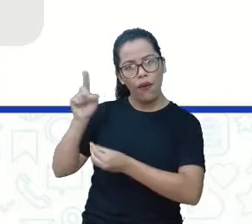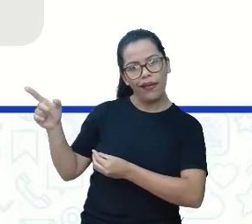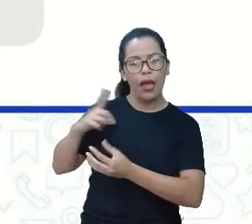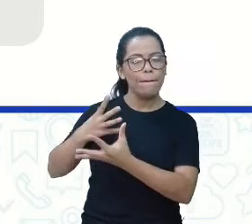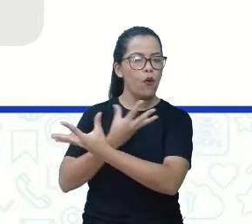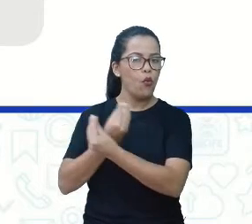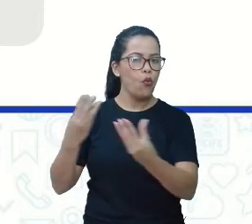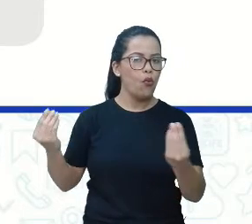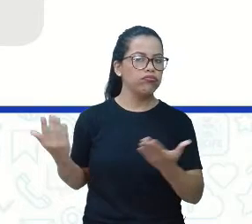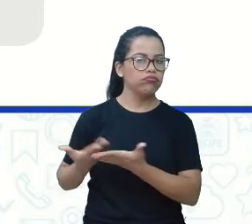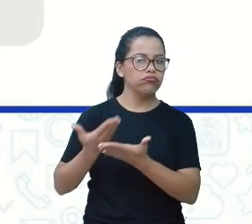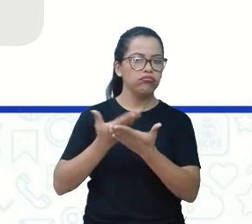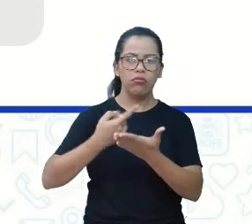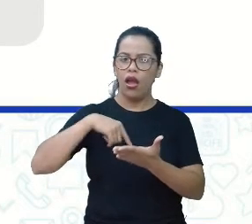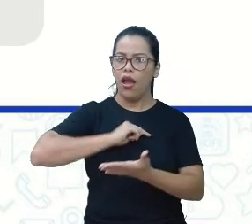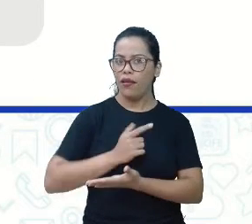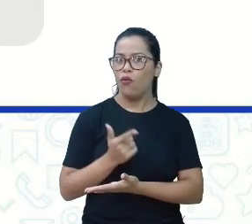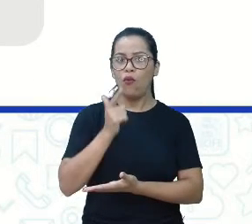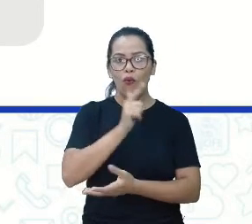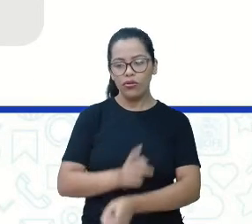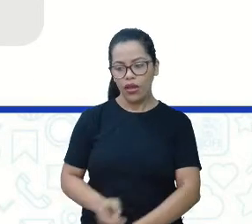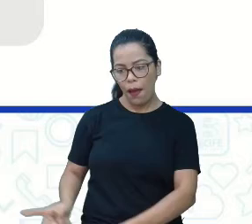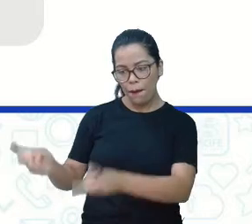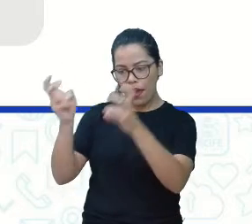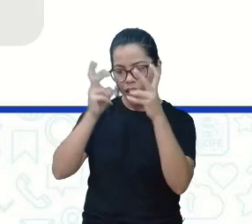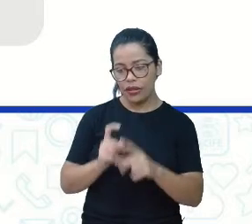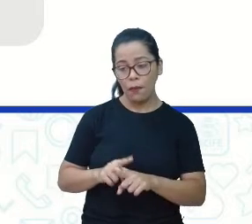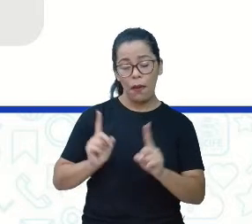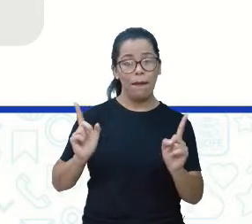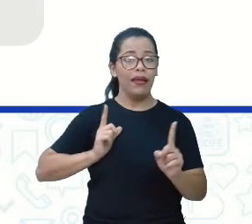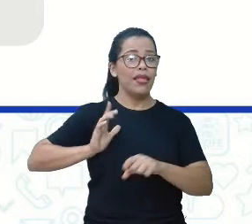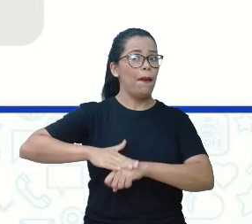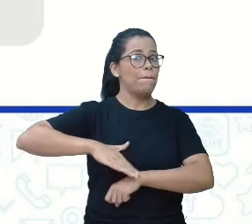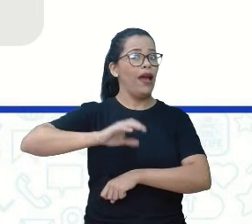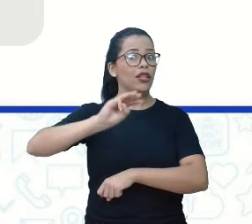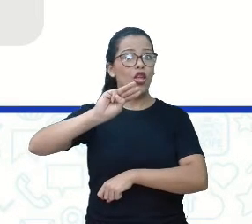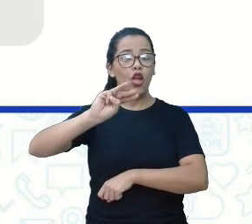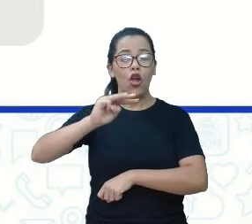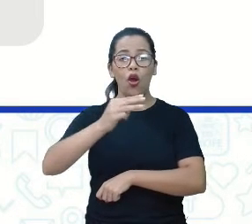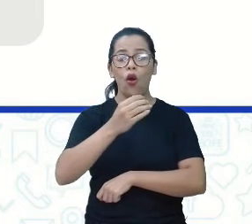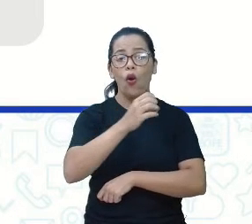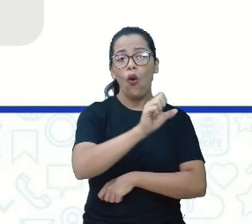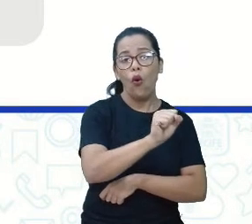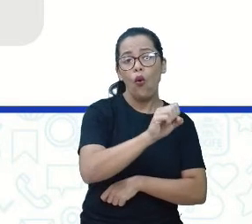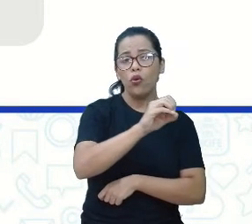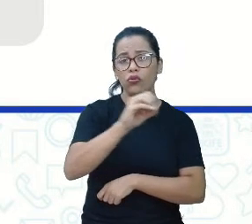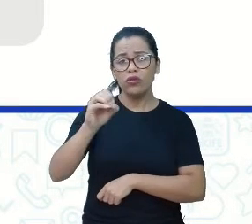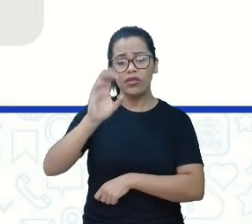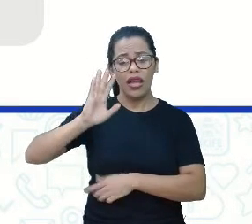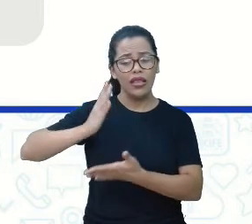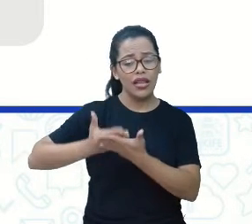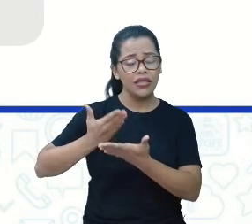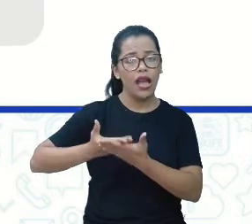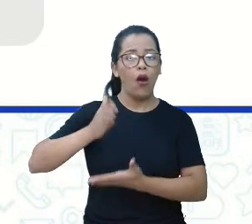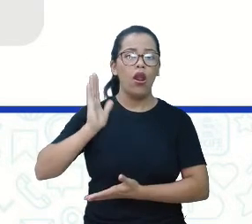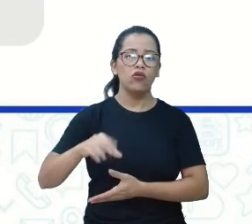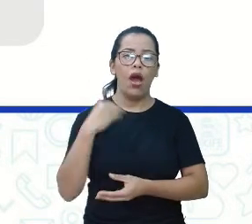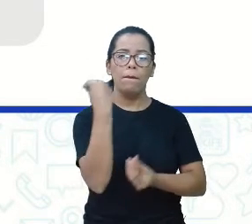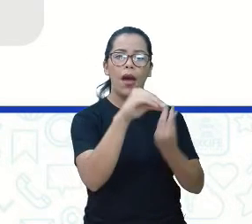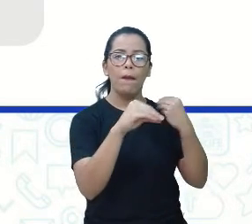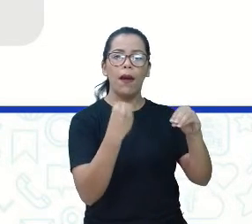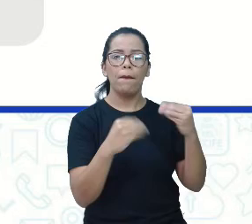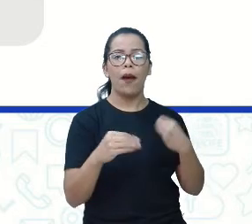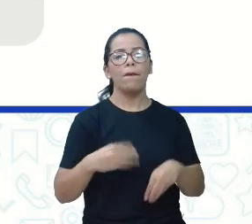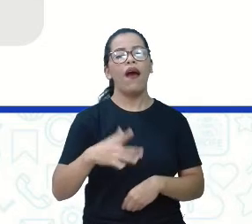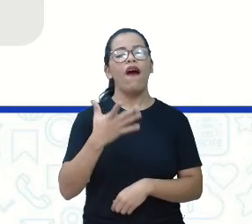de aulas. A gente nem se dá conta, mas já são mais de 800 aulas que estão aí no canal. Isso falando de todas as